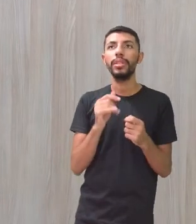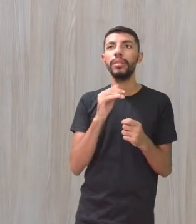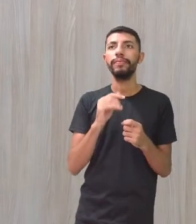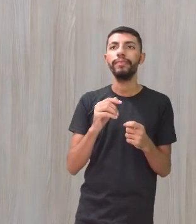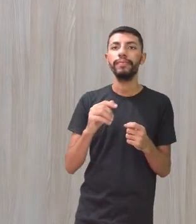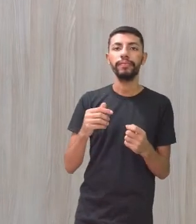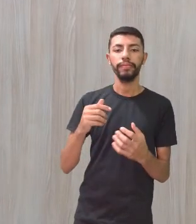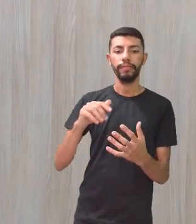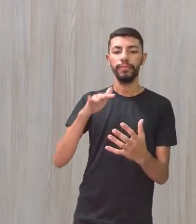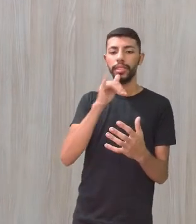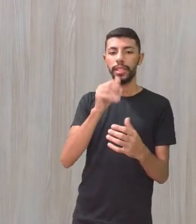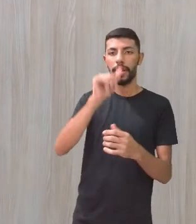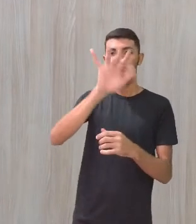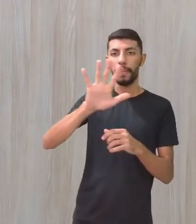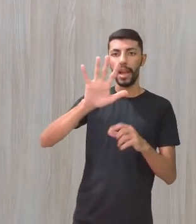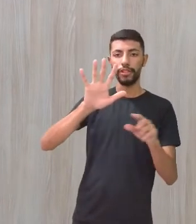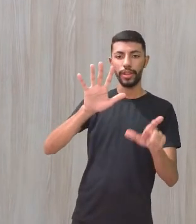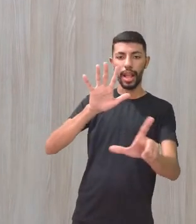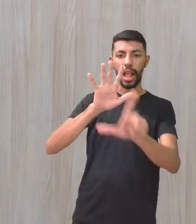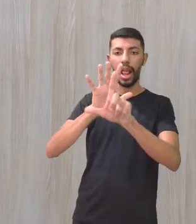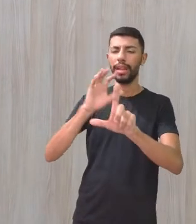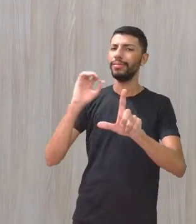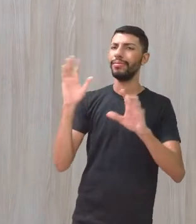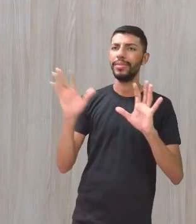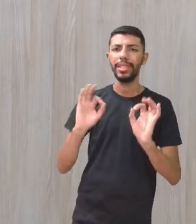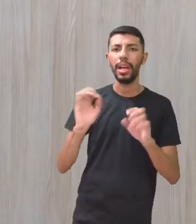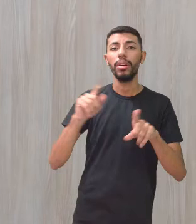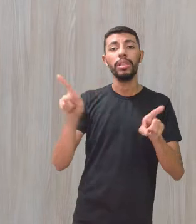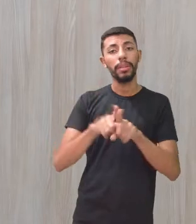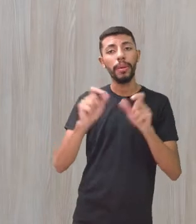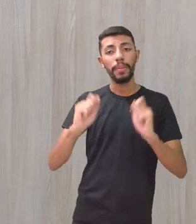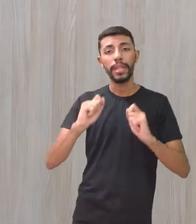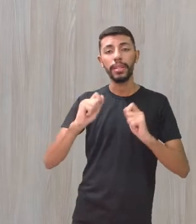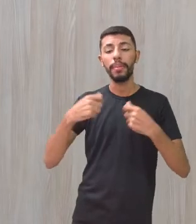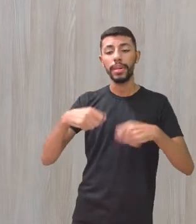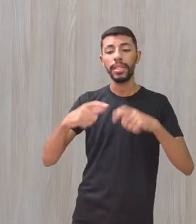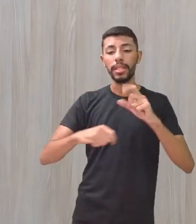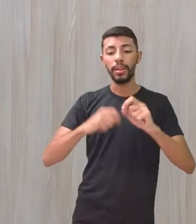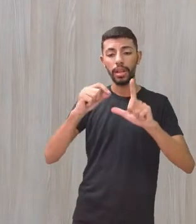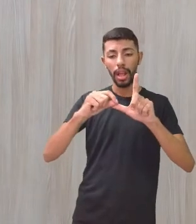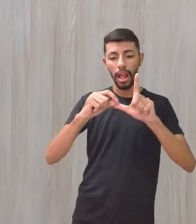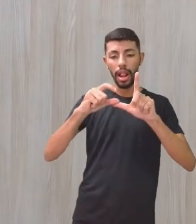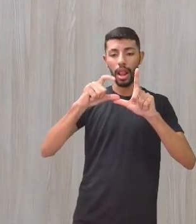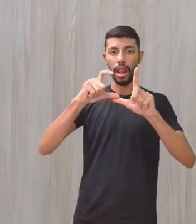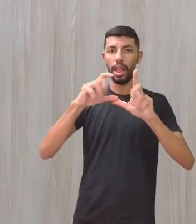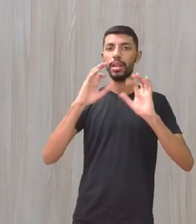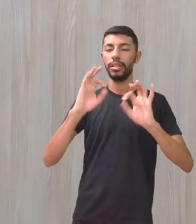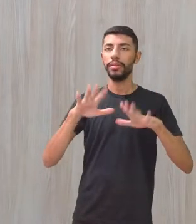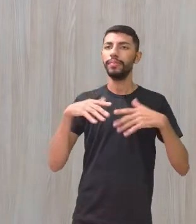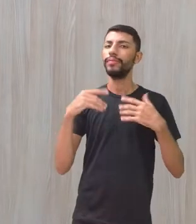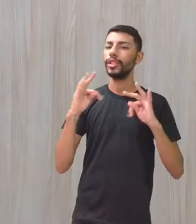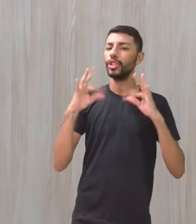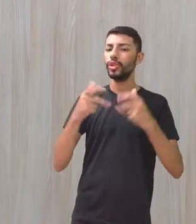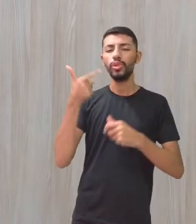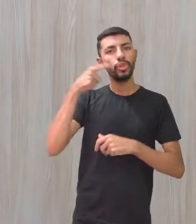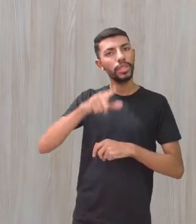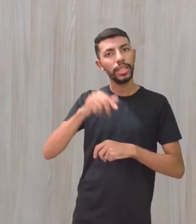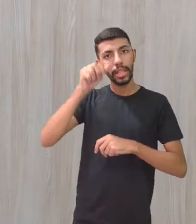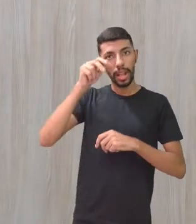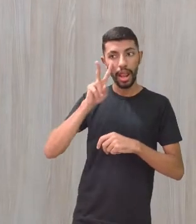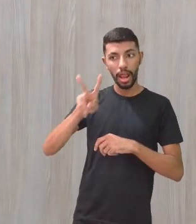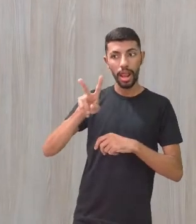consiga ler. Eu preciso colocá-la também num tamanho grandinho para que todo mundo consiga ler com rapidez. Então, pensar